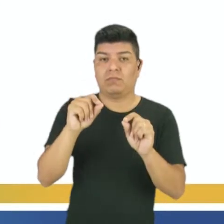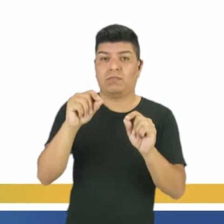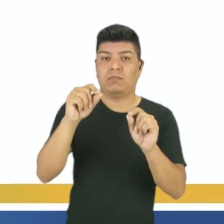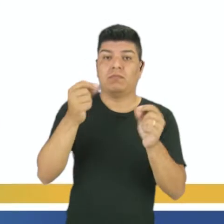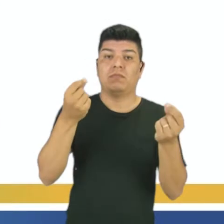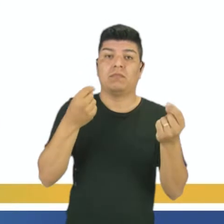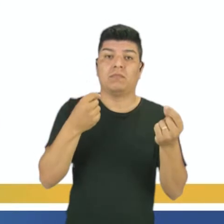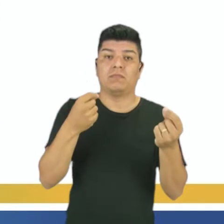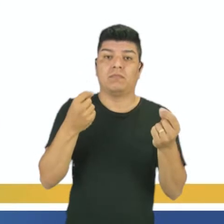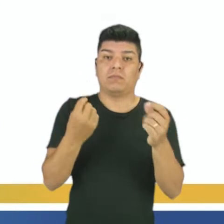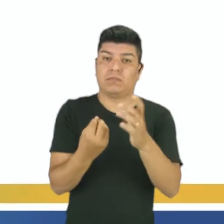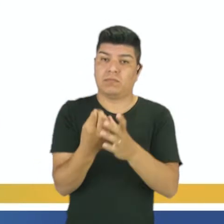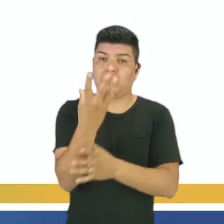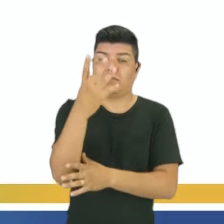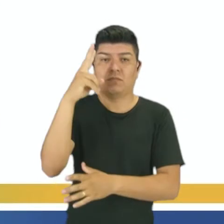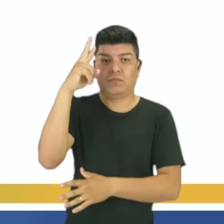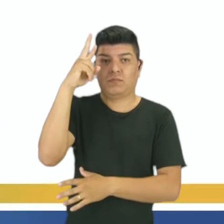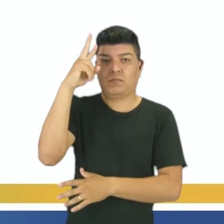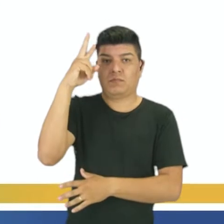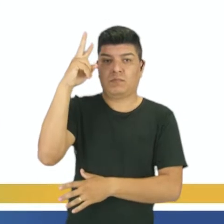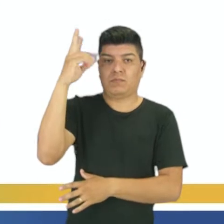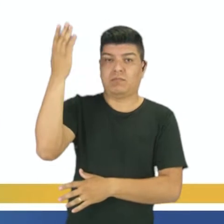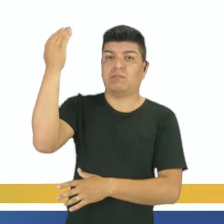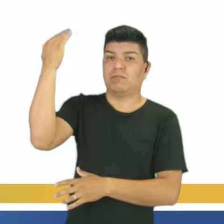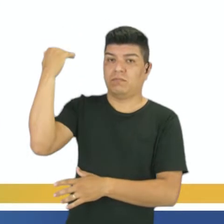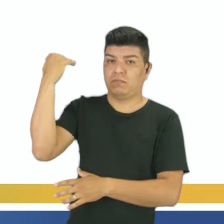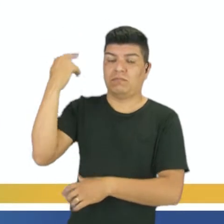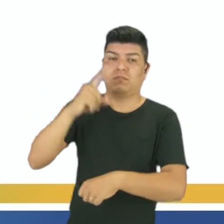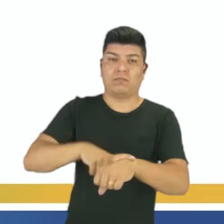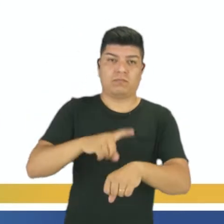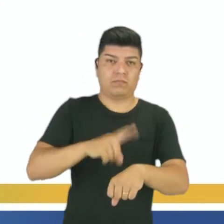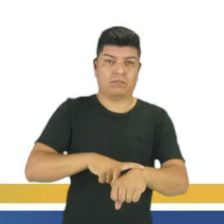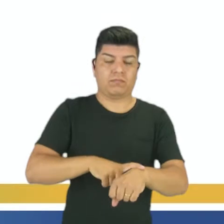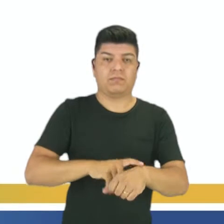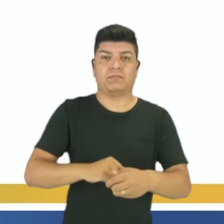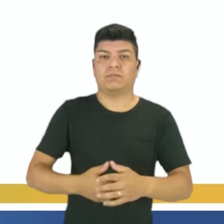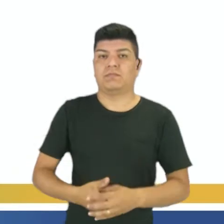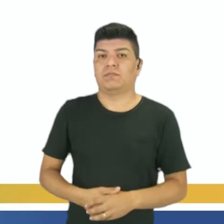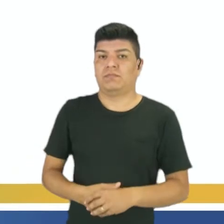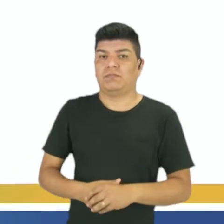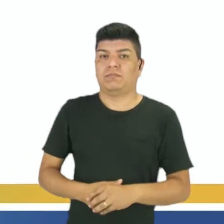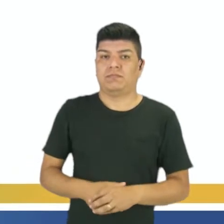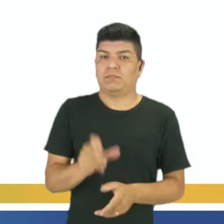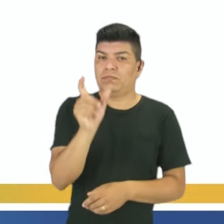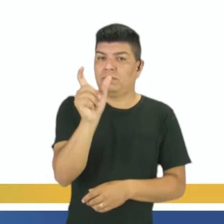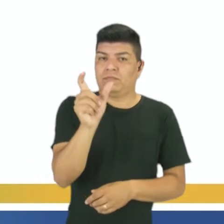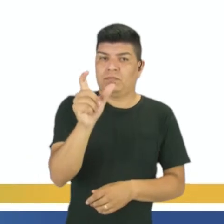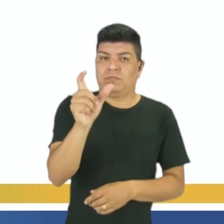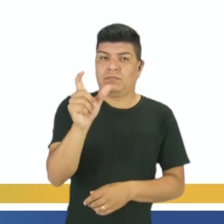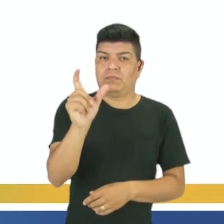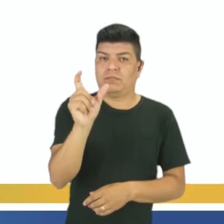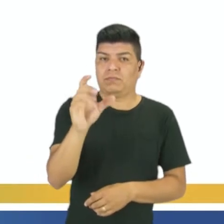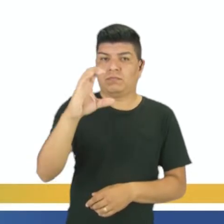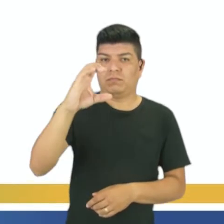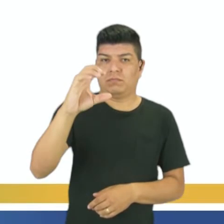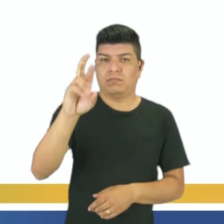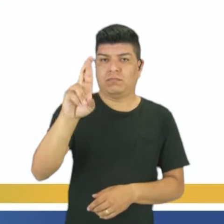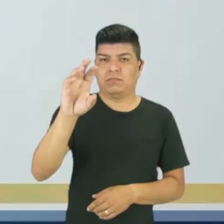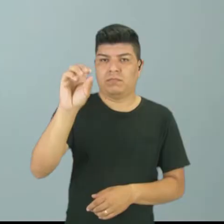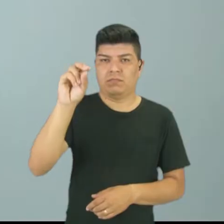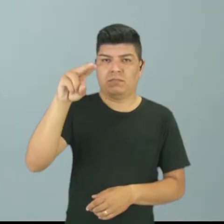se sucedem no tempo, que acontece no tempo, tá? Então, a palavra crônica